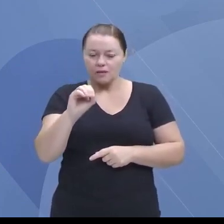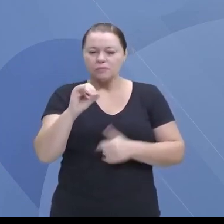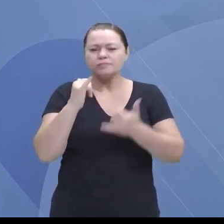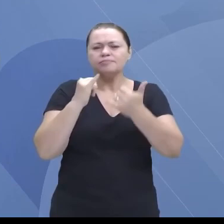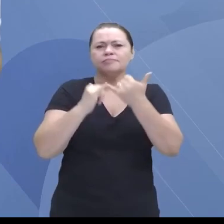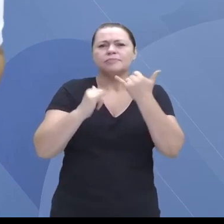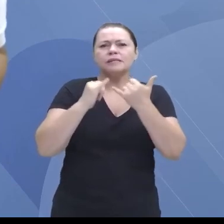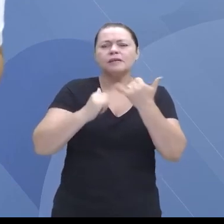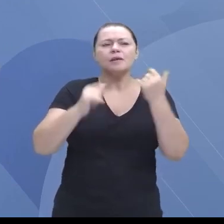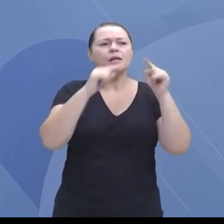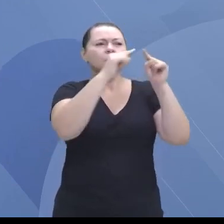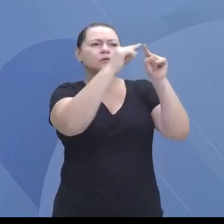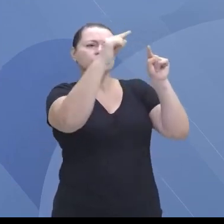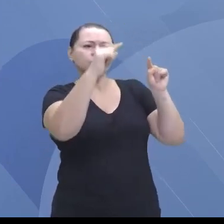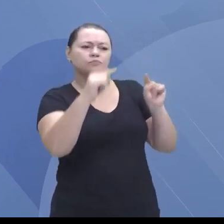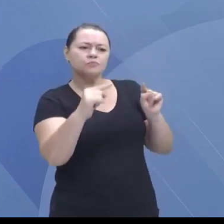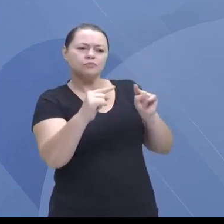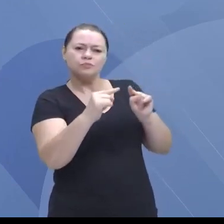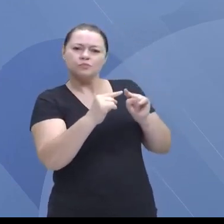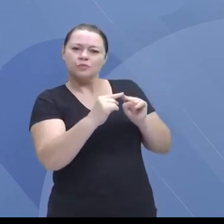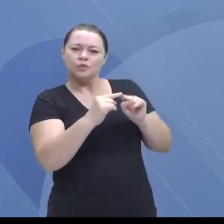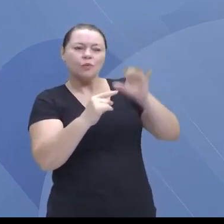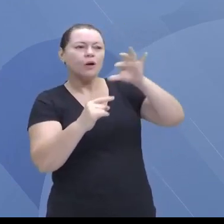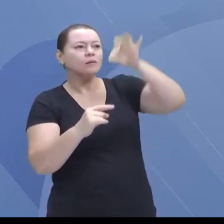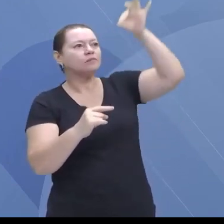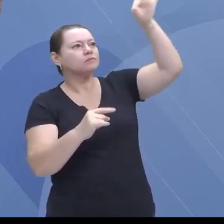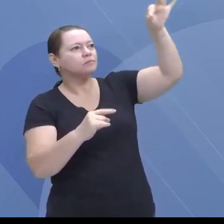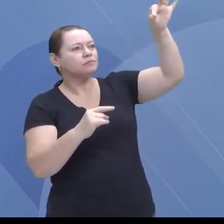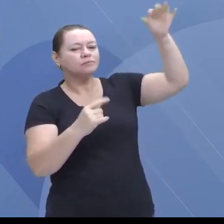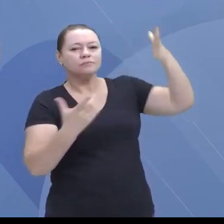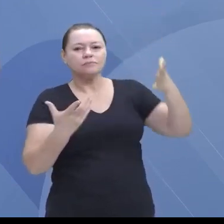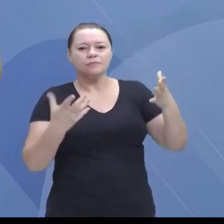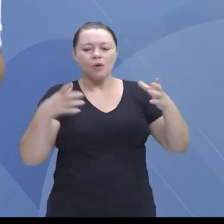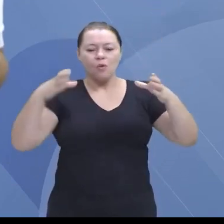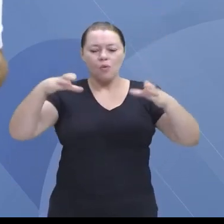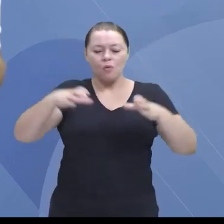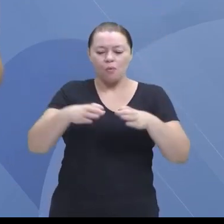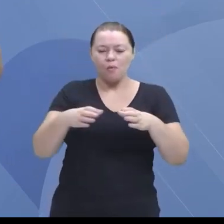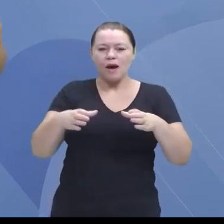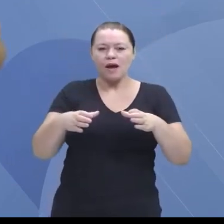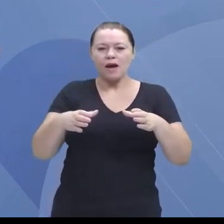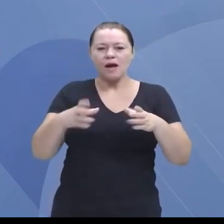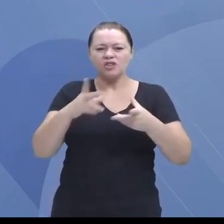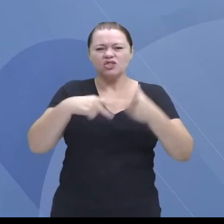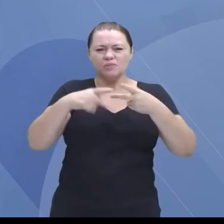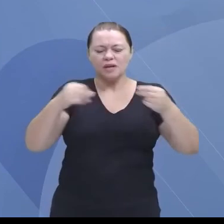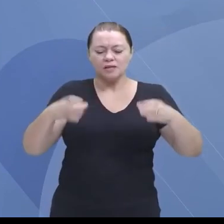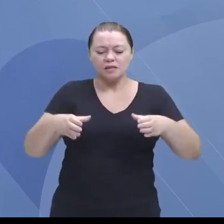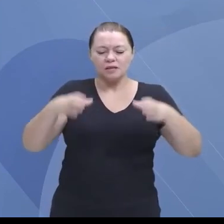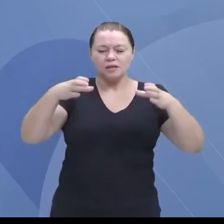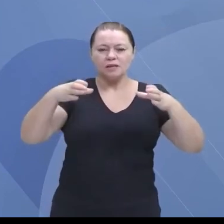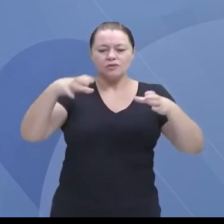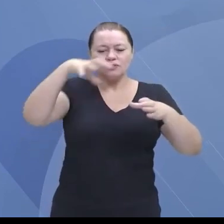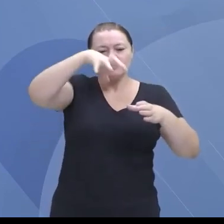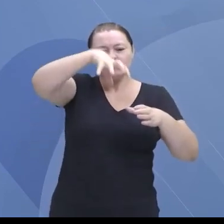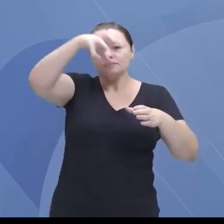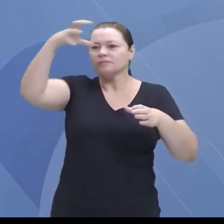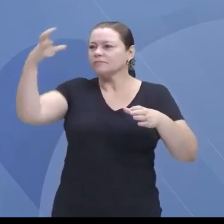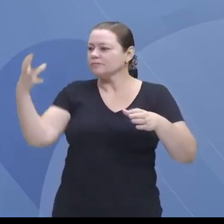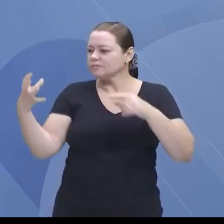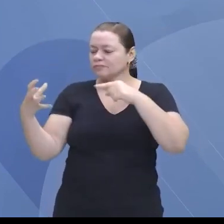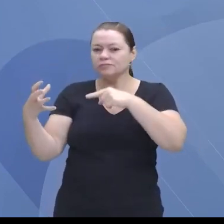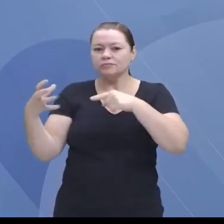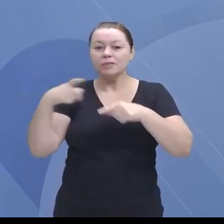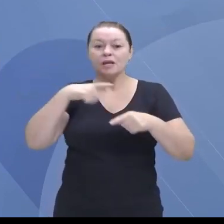um quadro ou a tampa de uma caixa de presentes. O quadrado, ele possui os